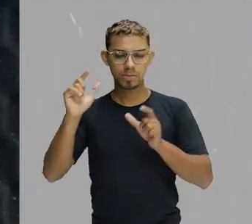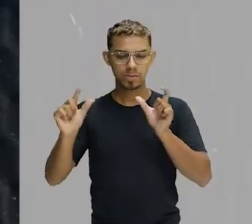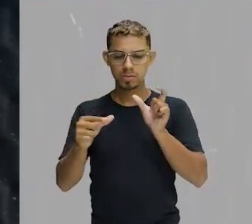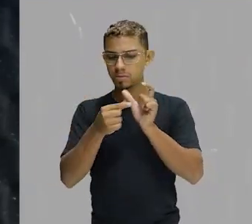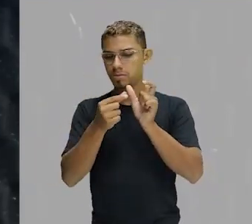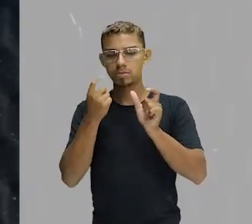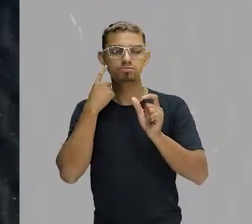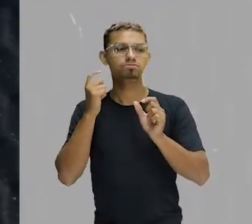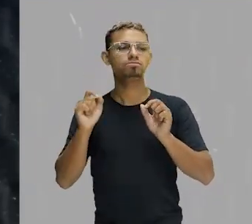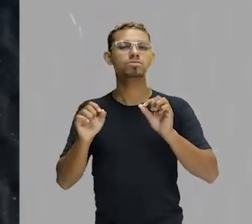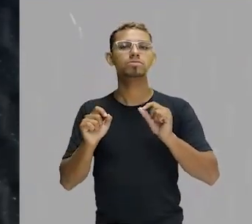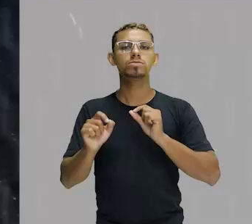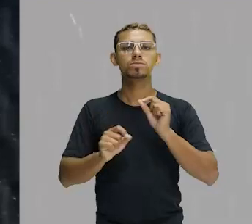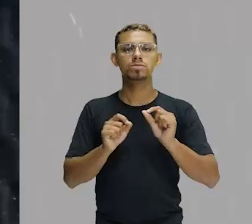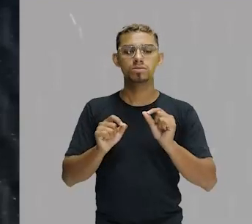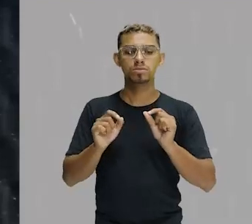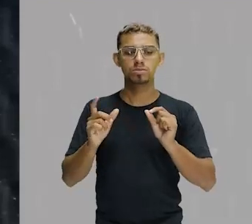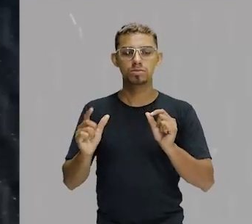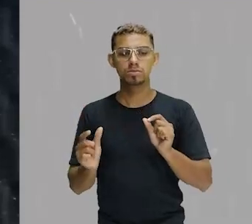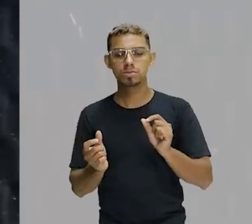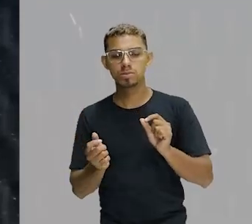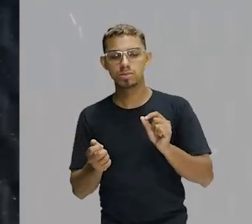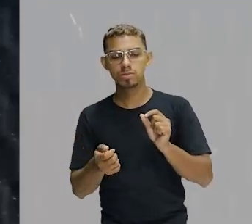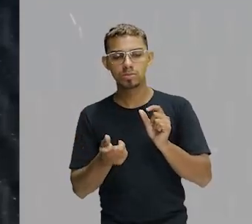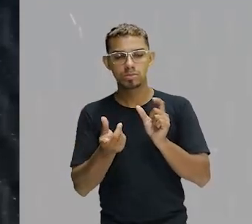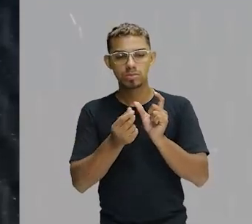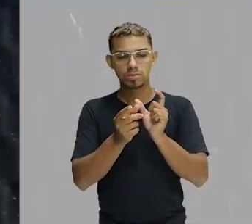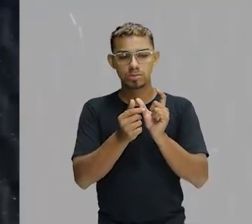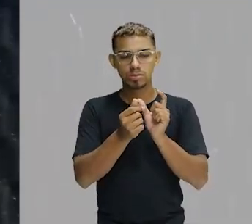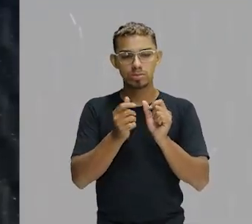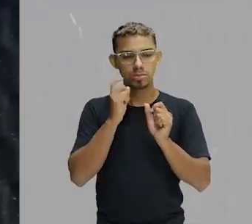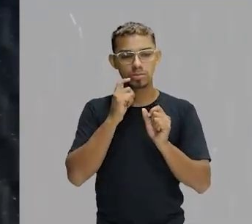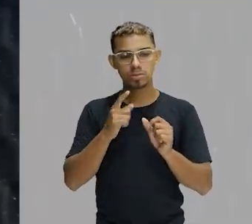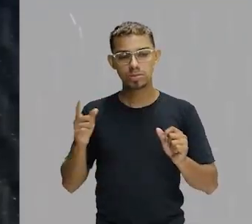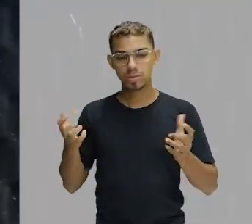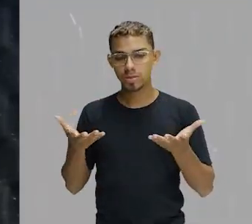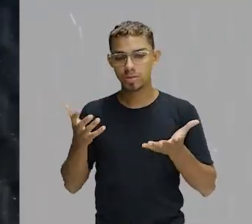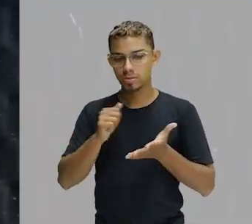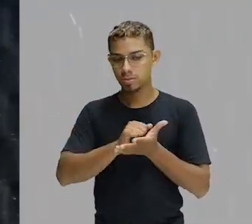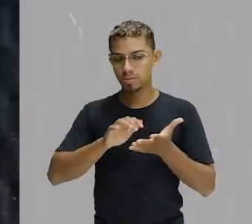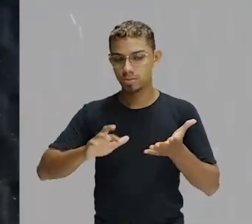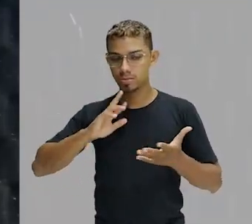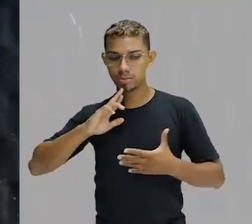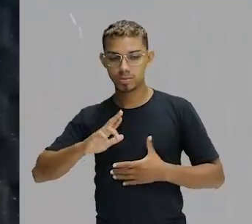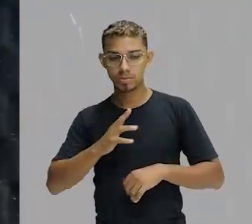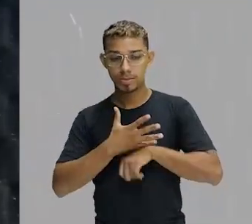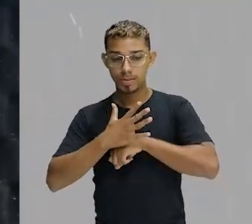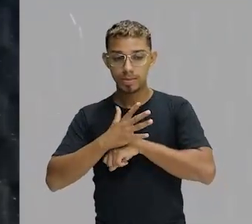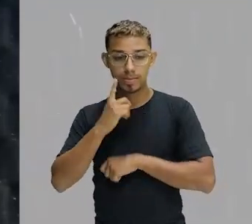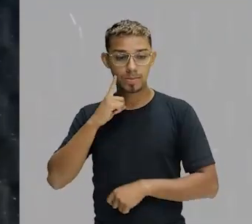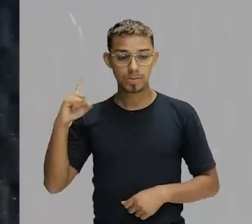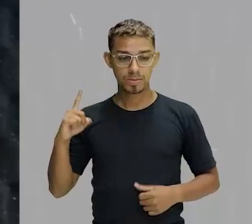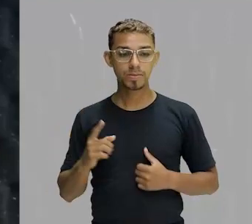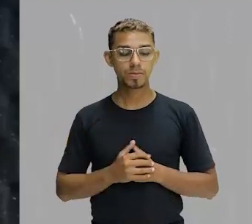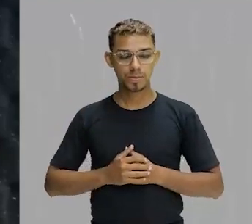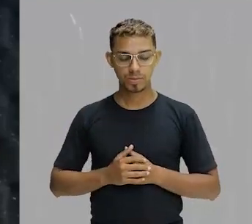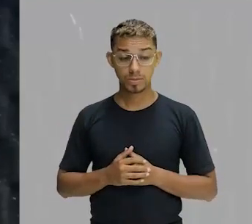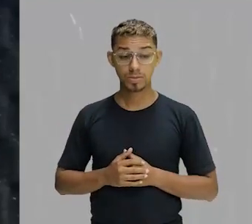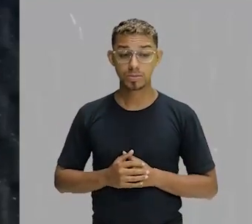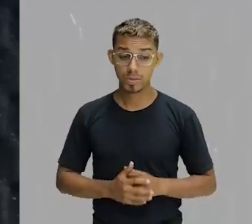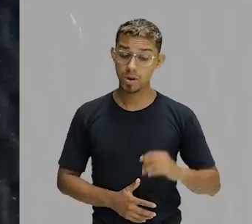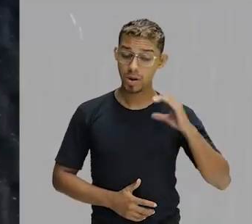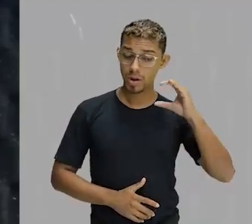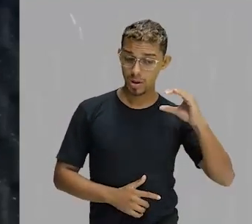direta com função exponencial. Belezinha? Vamos continuar agora com o exercício de aplicação. Olha como está posta a questão para